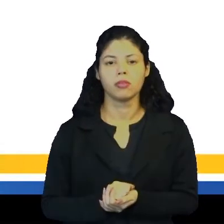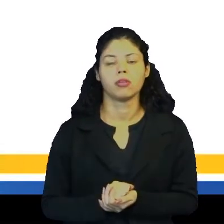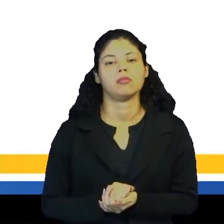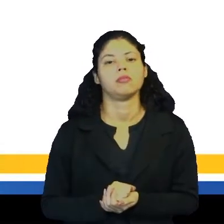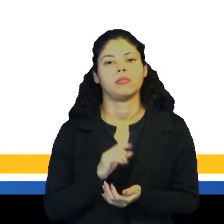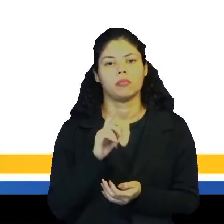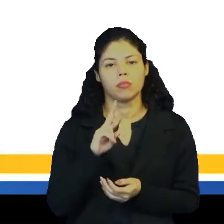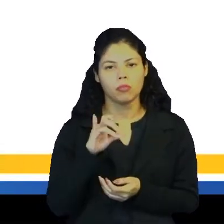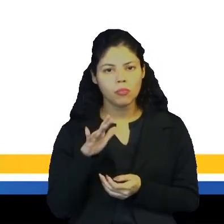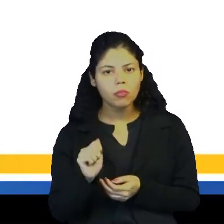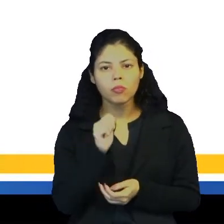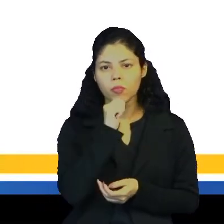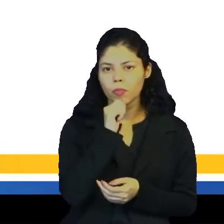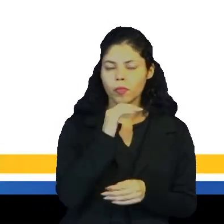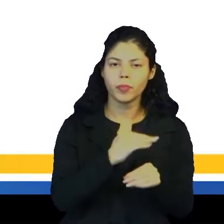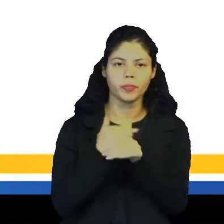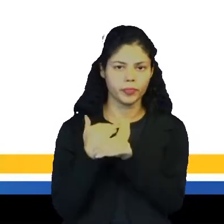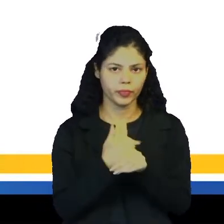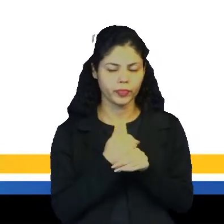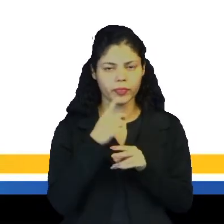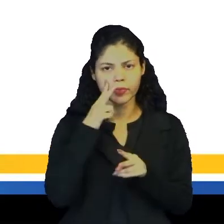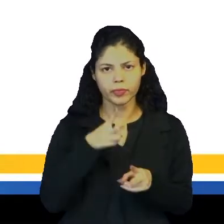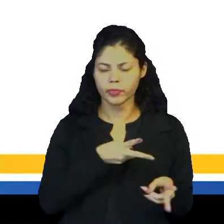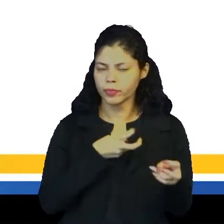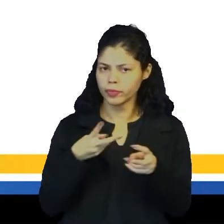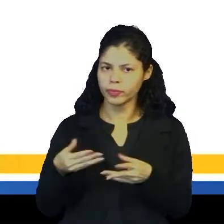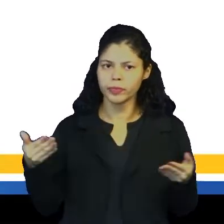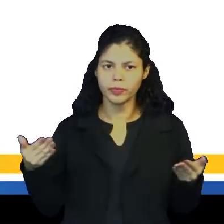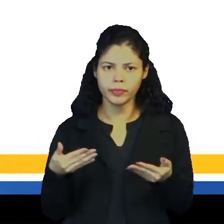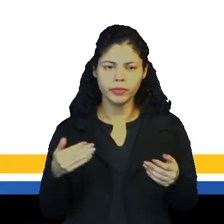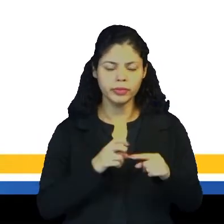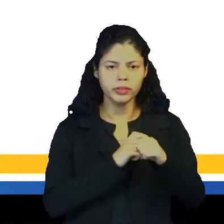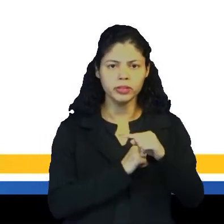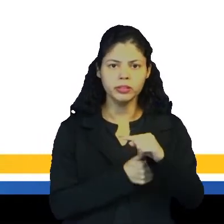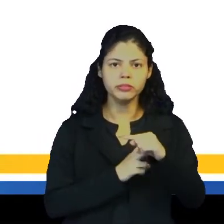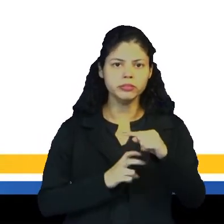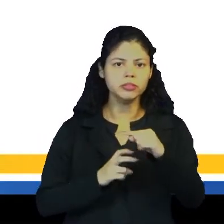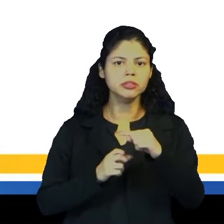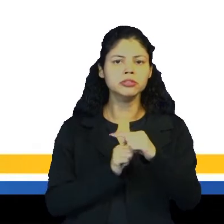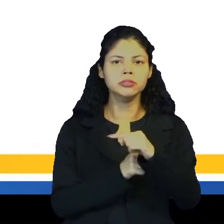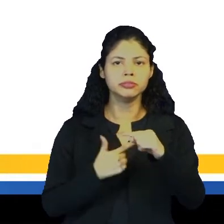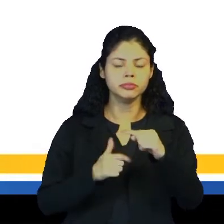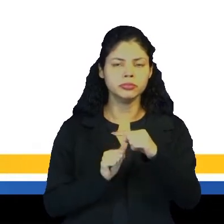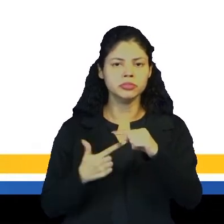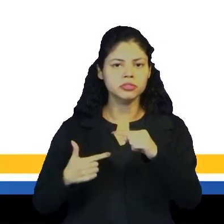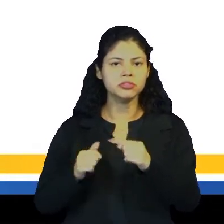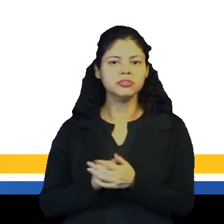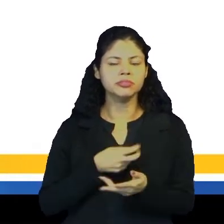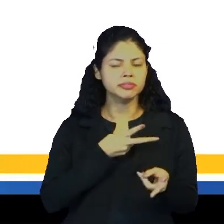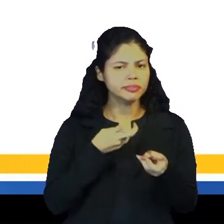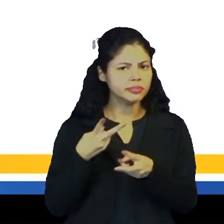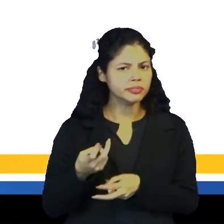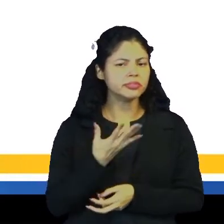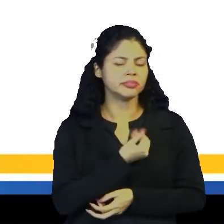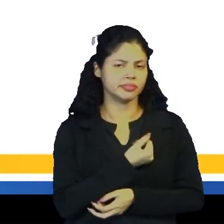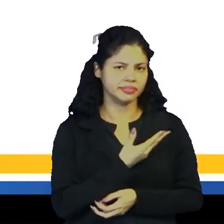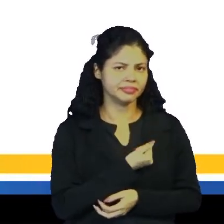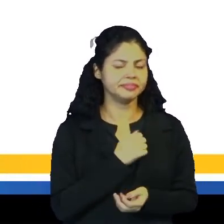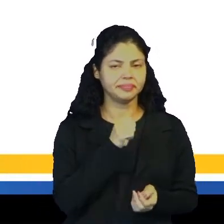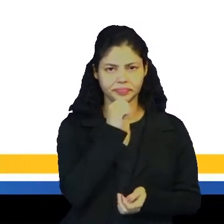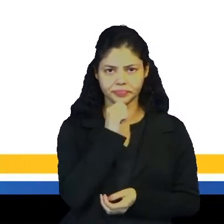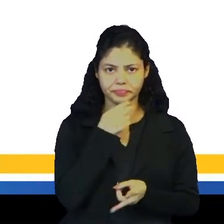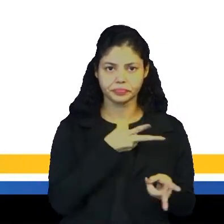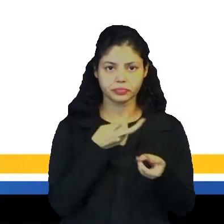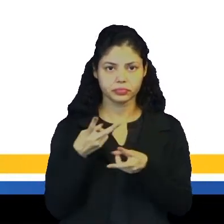Os denominadores são iguais, já observamos isso agora. Então, o que nós precisamos fazer? Observar os